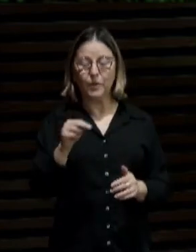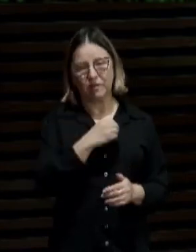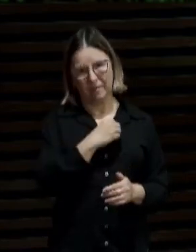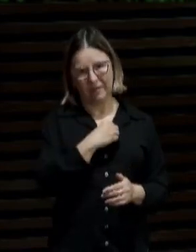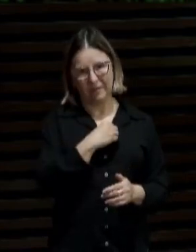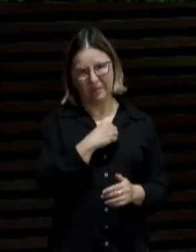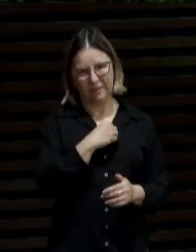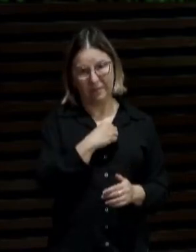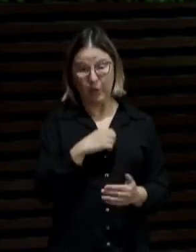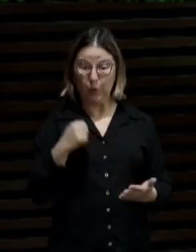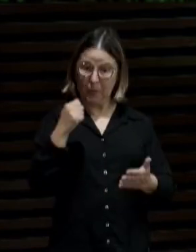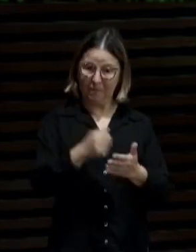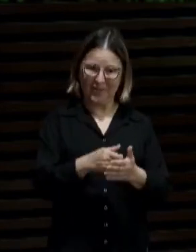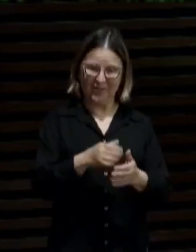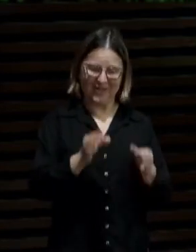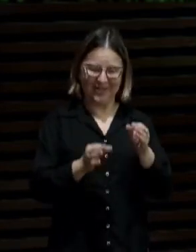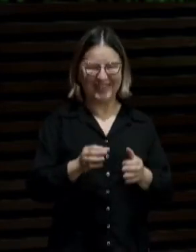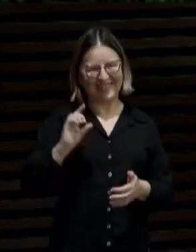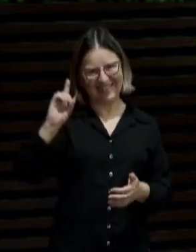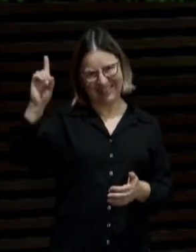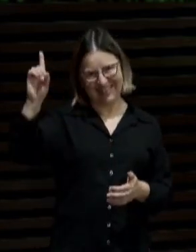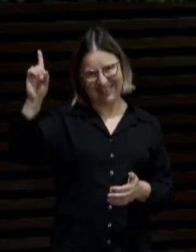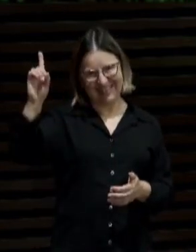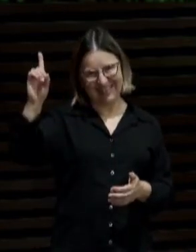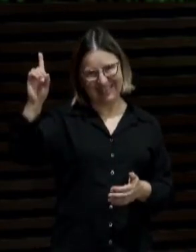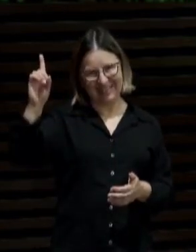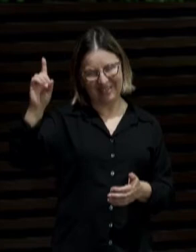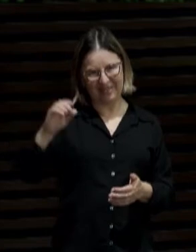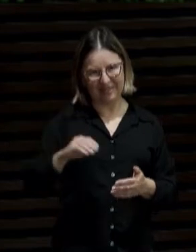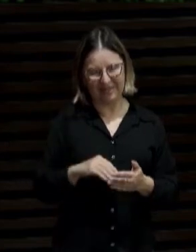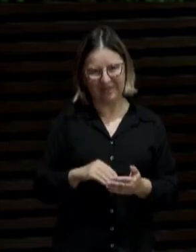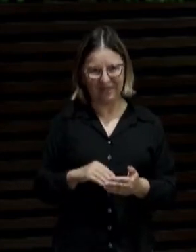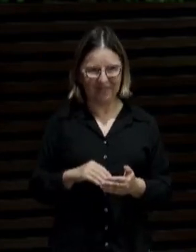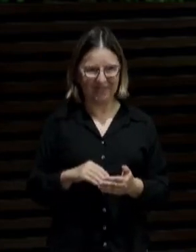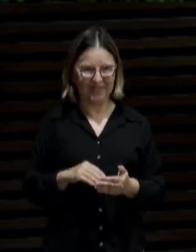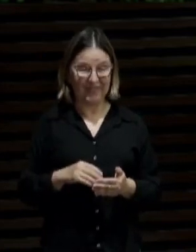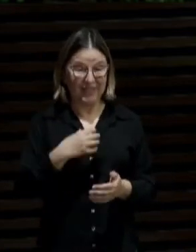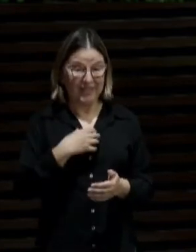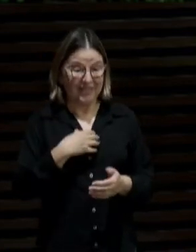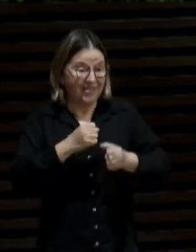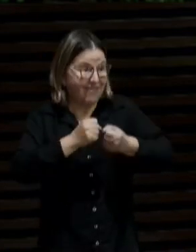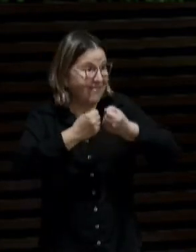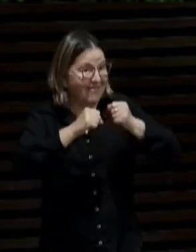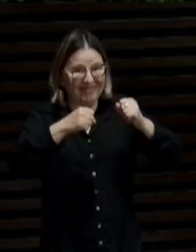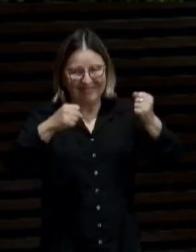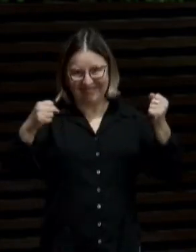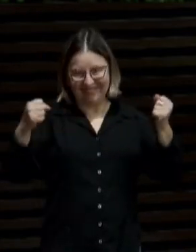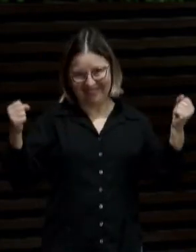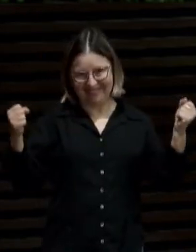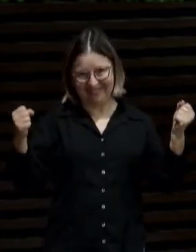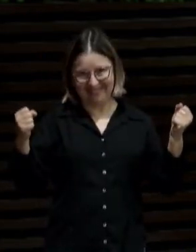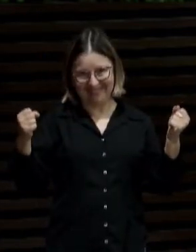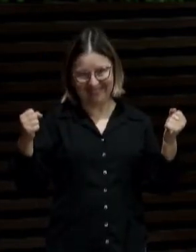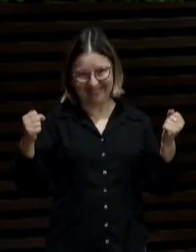Ele cumpriu a justiça de Deus do princípio ao fim, de uma maneira tão grande, que Deus olhou